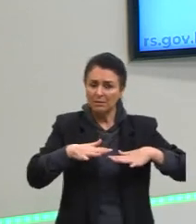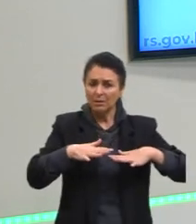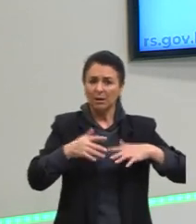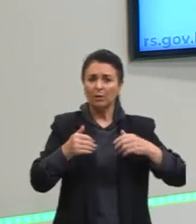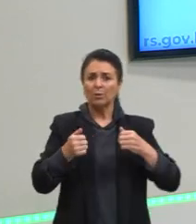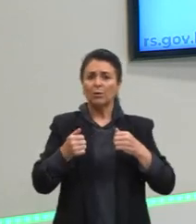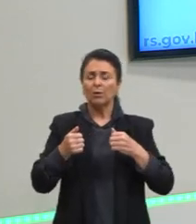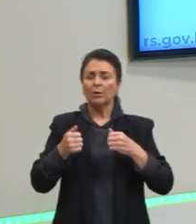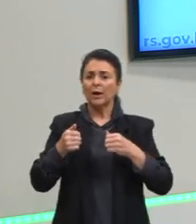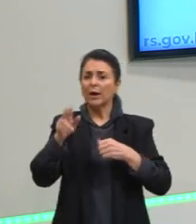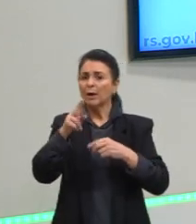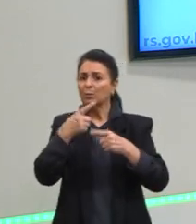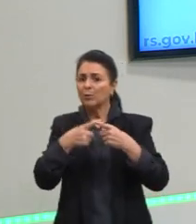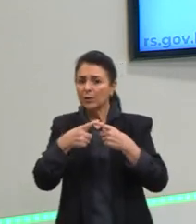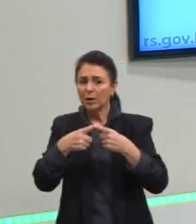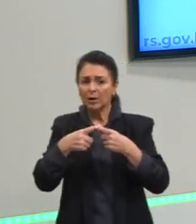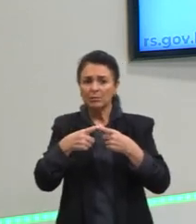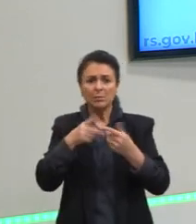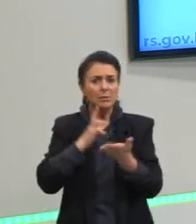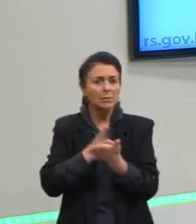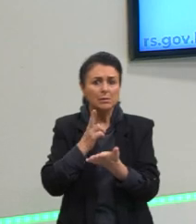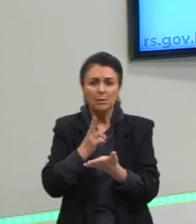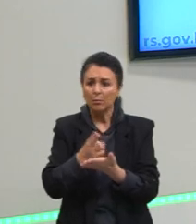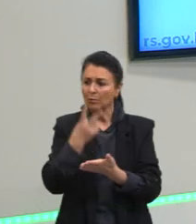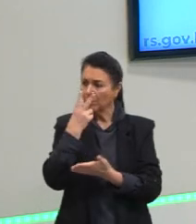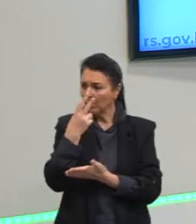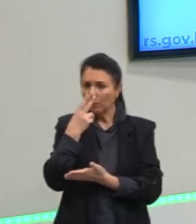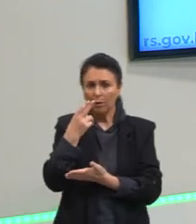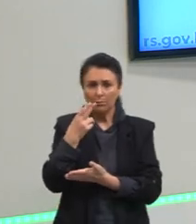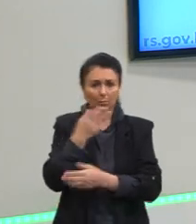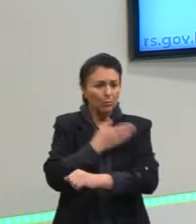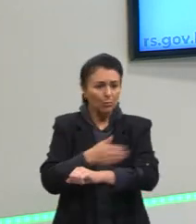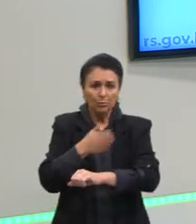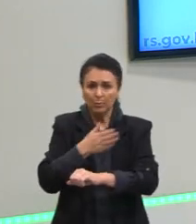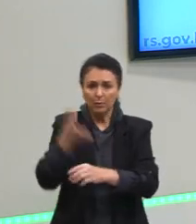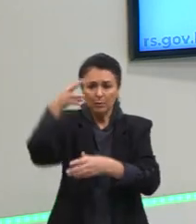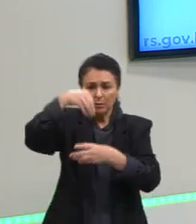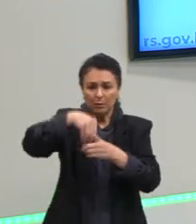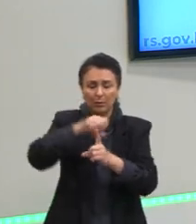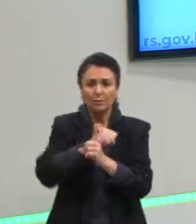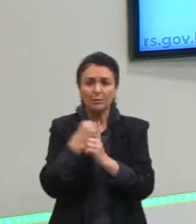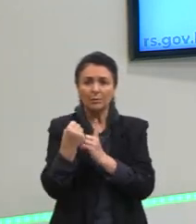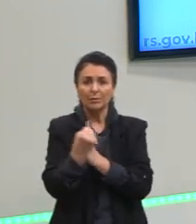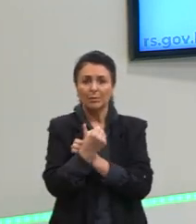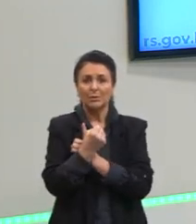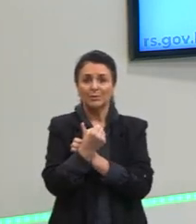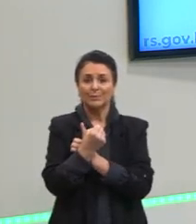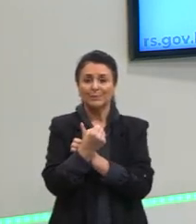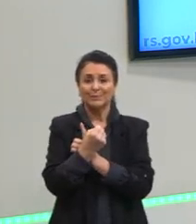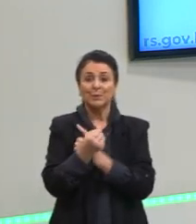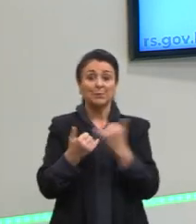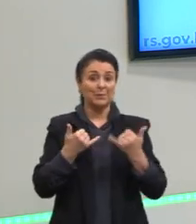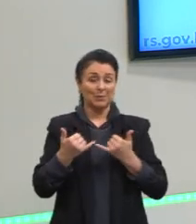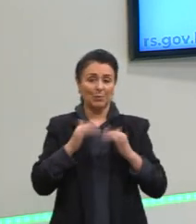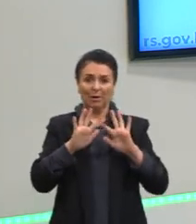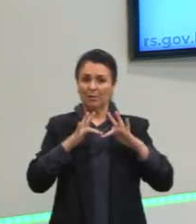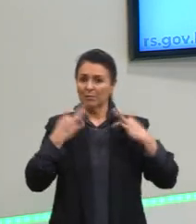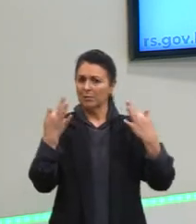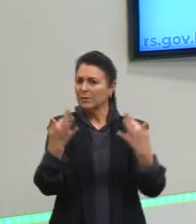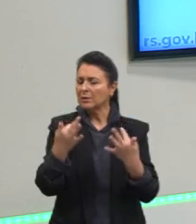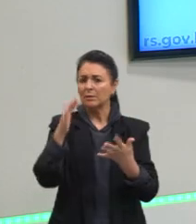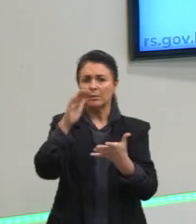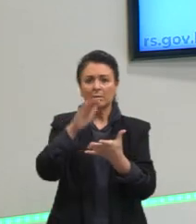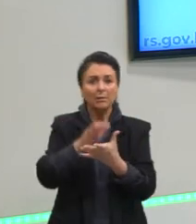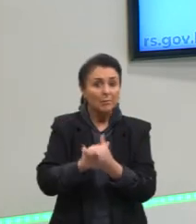vende hábitos arraigados costumes que fazem parte da sociedade como por exemplo que a família casamento